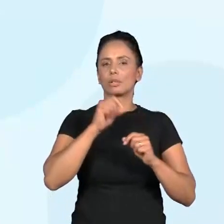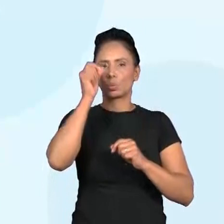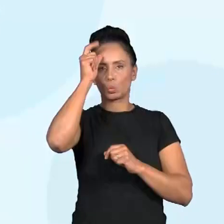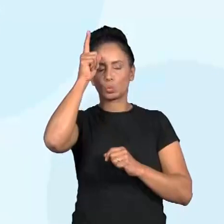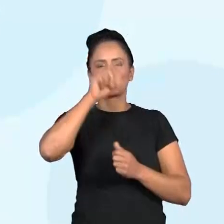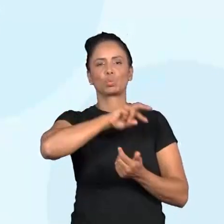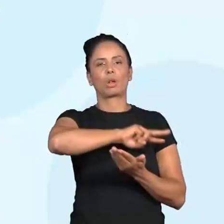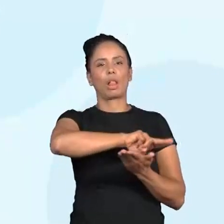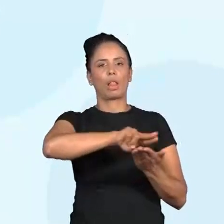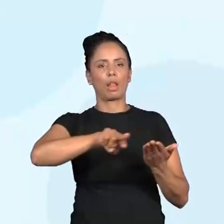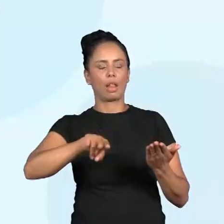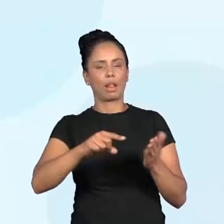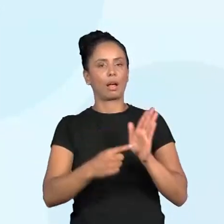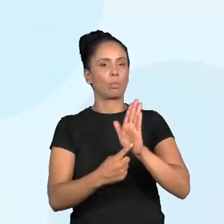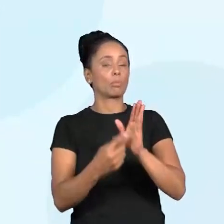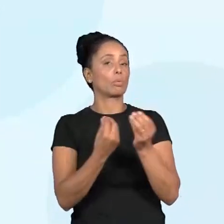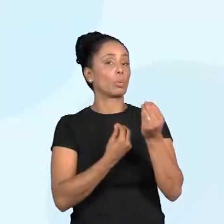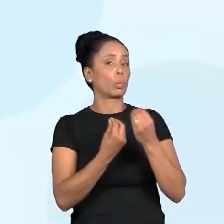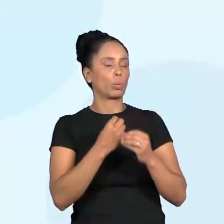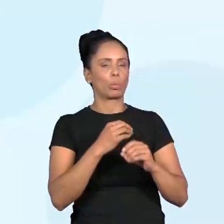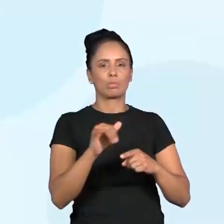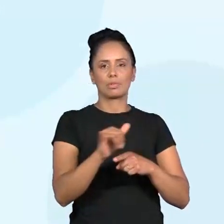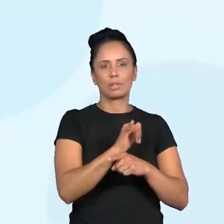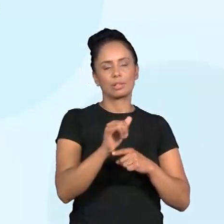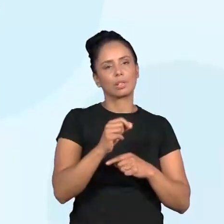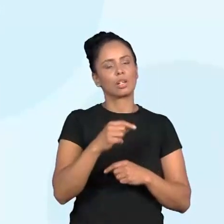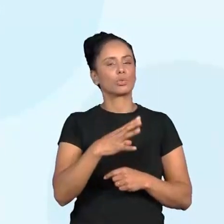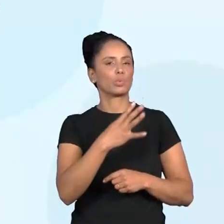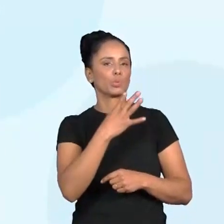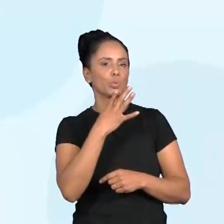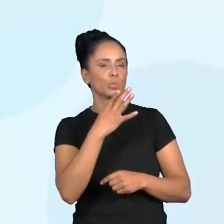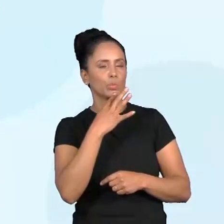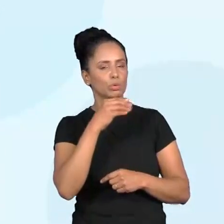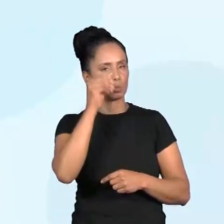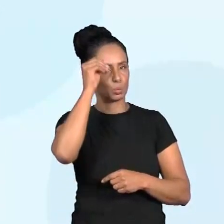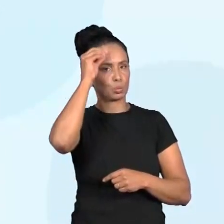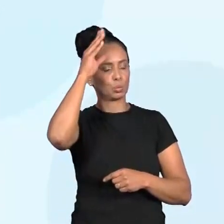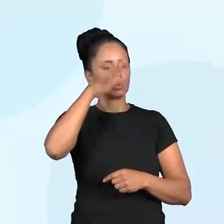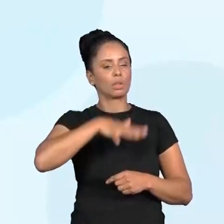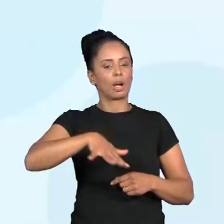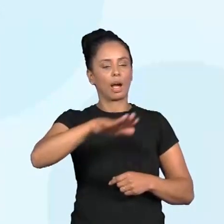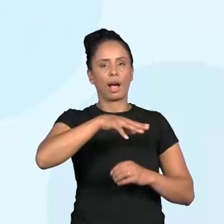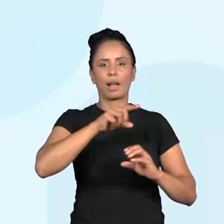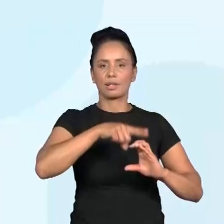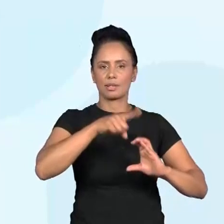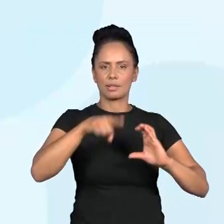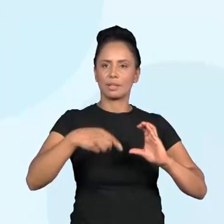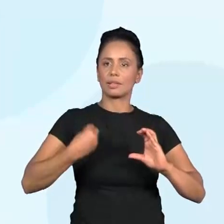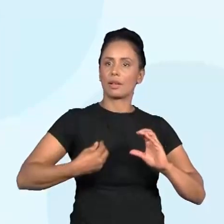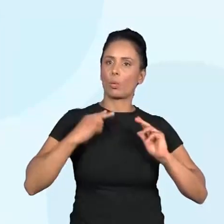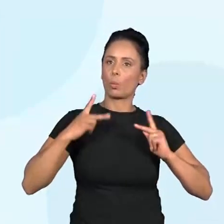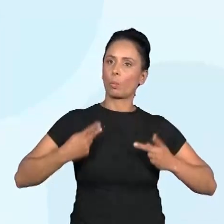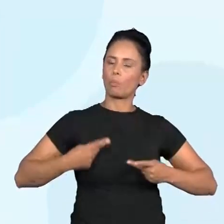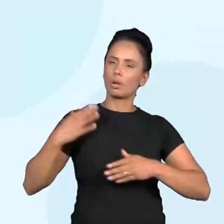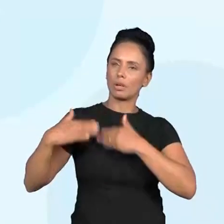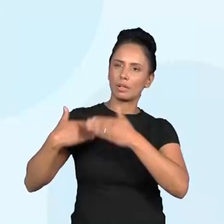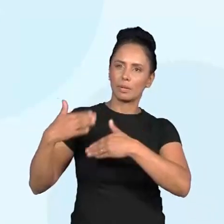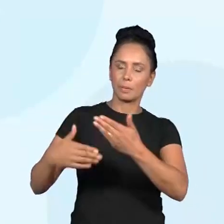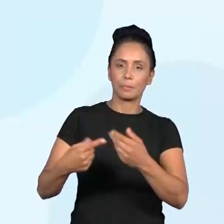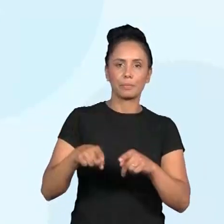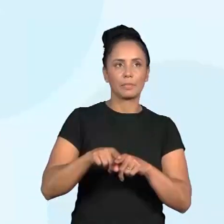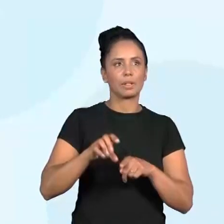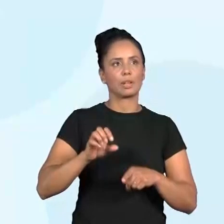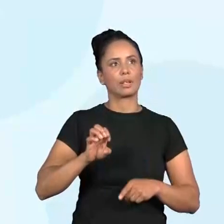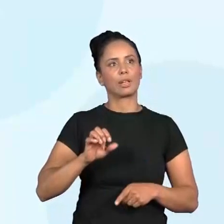culturas, valorizando a construção do conhecimento científico ao longo da história humana. E temos também